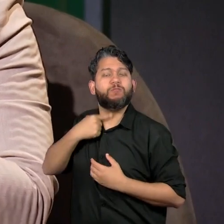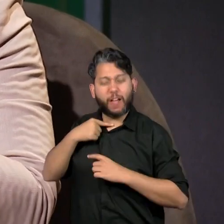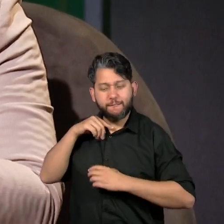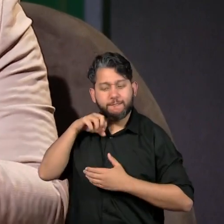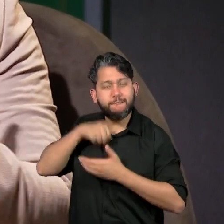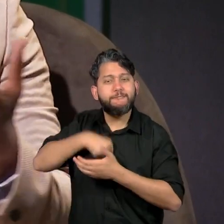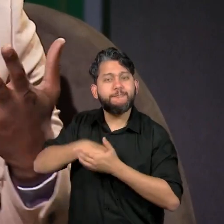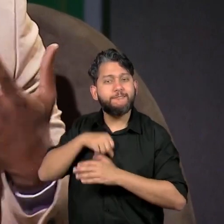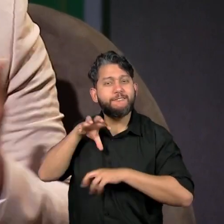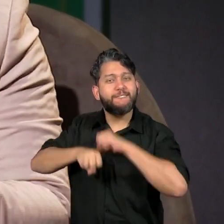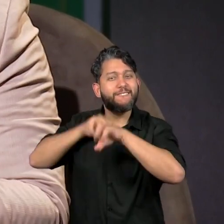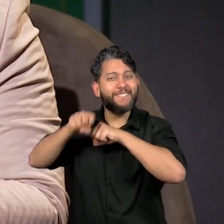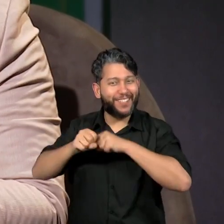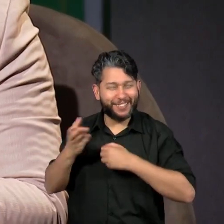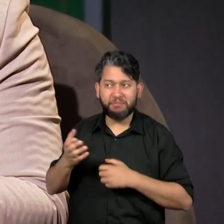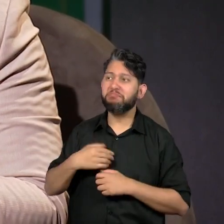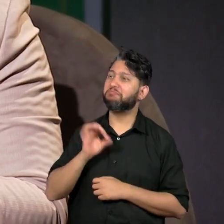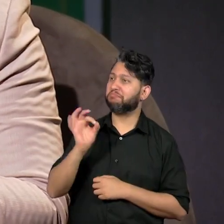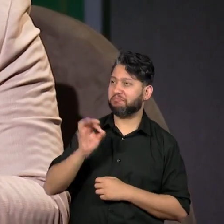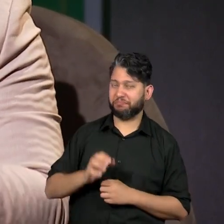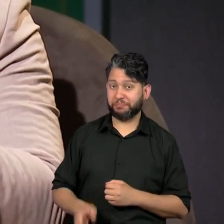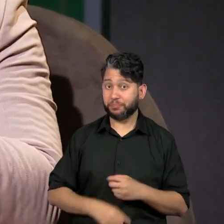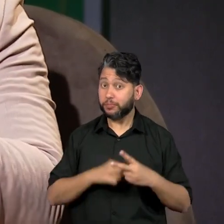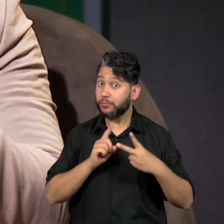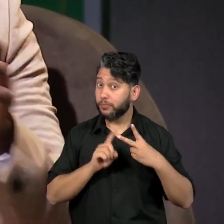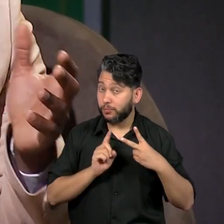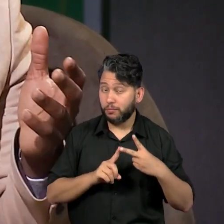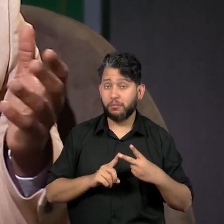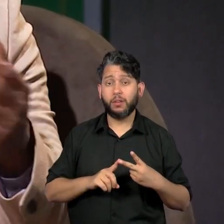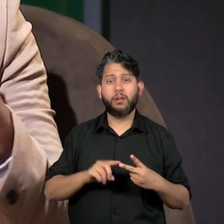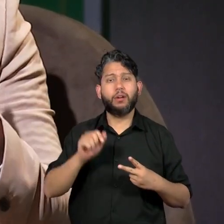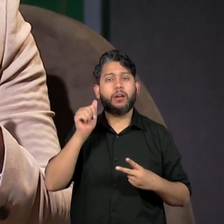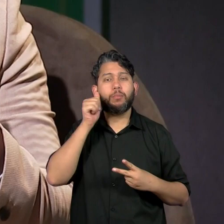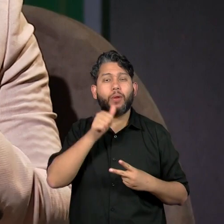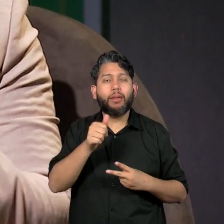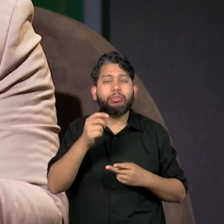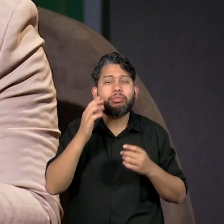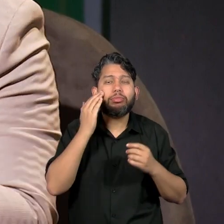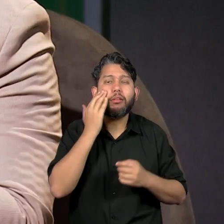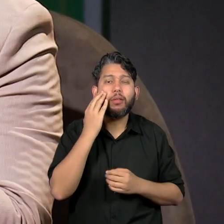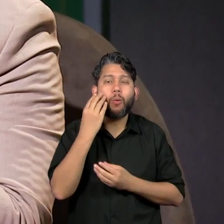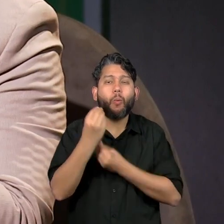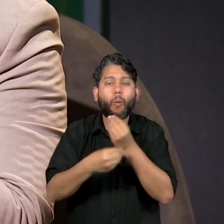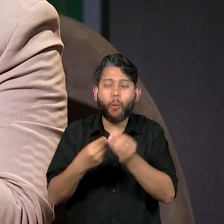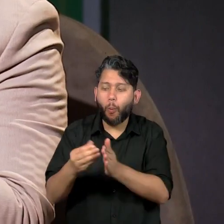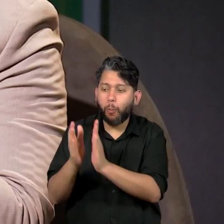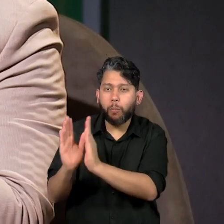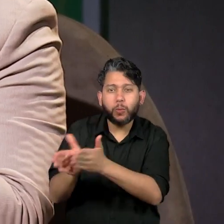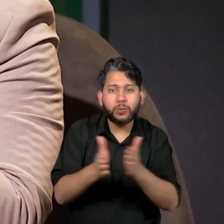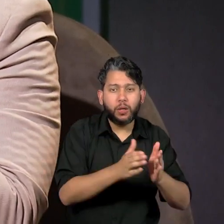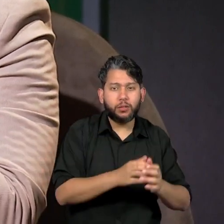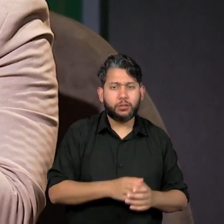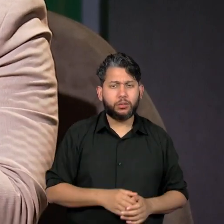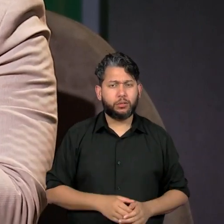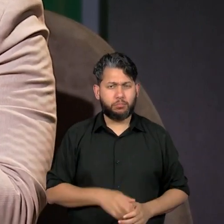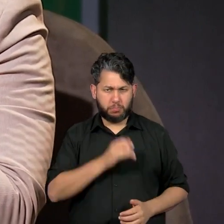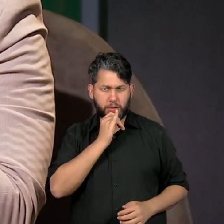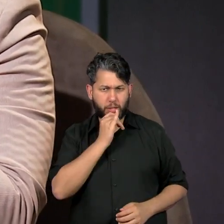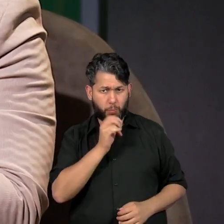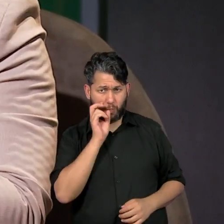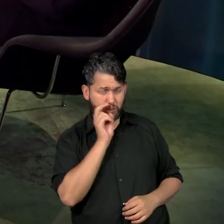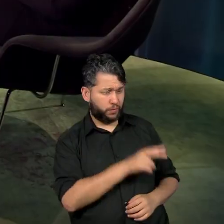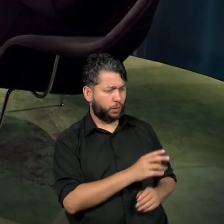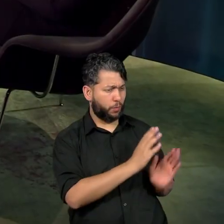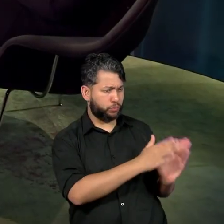também para a questão do mercado tecnológico, que é olhar para o processo, né, do negócio. Nossa, isso aqui eu também faço, eu posso fazer esse tipo de